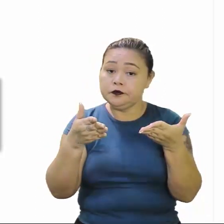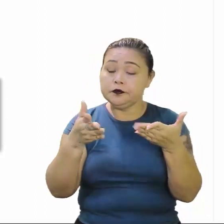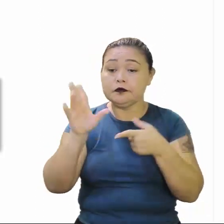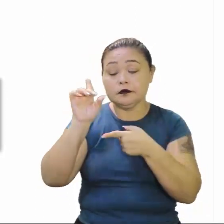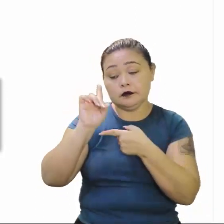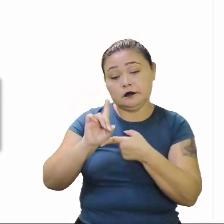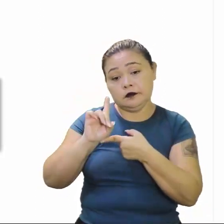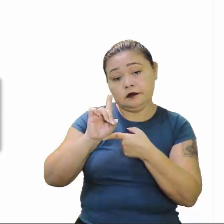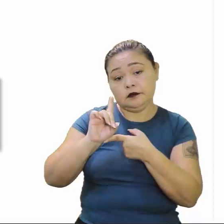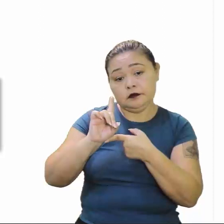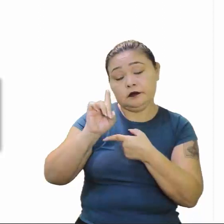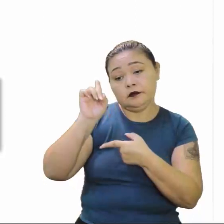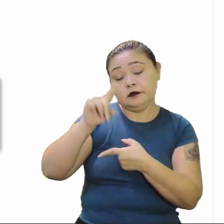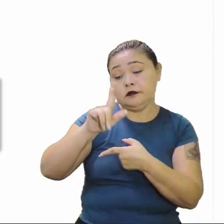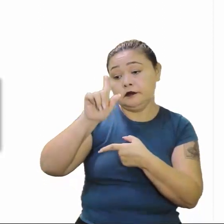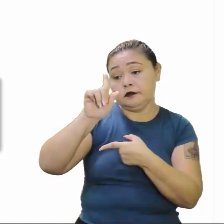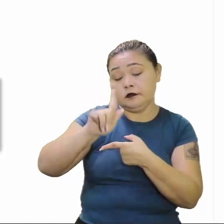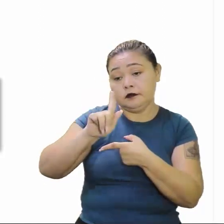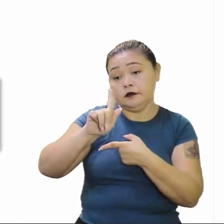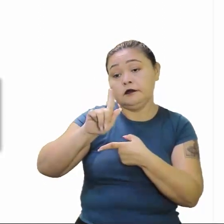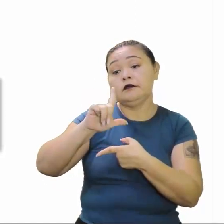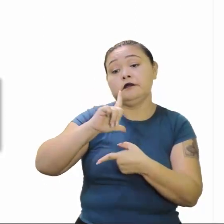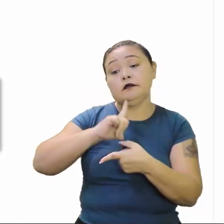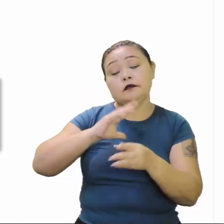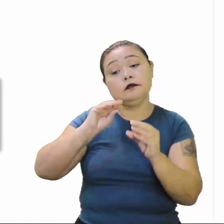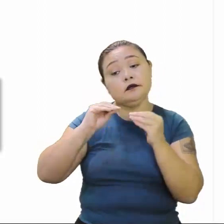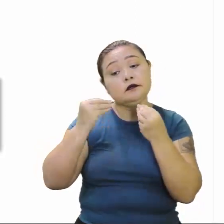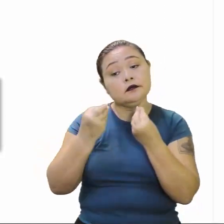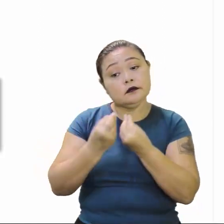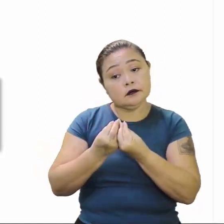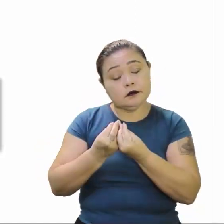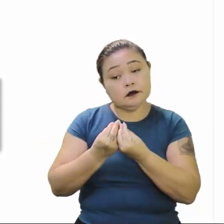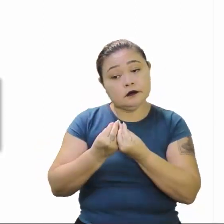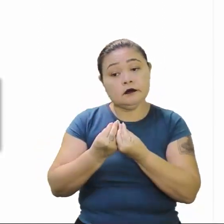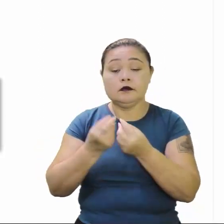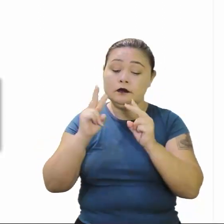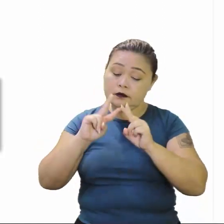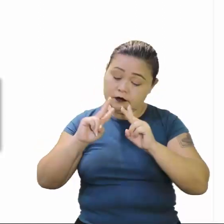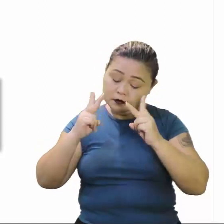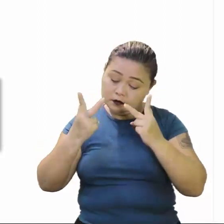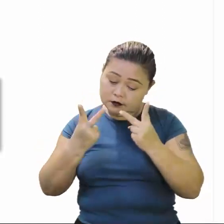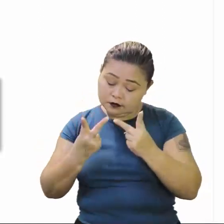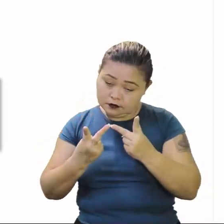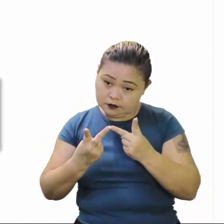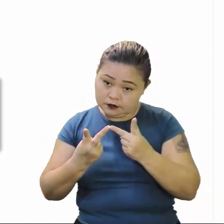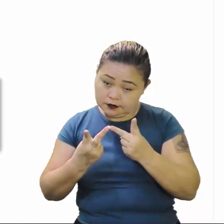densidade é a massa de uma substância. E o volume é